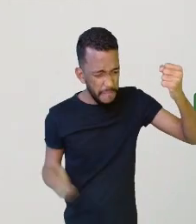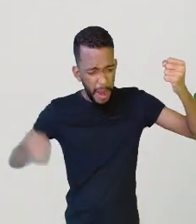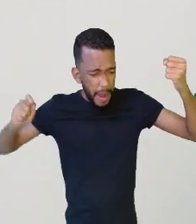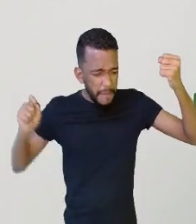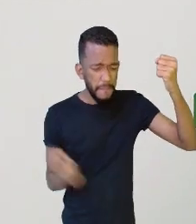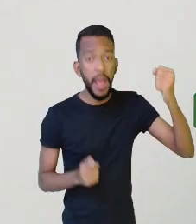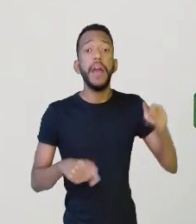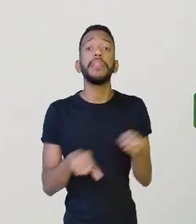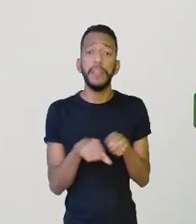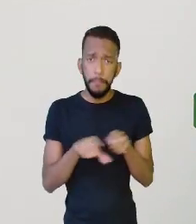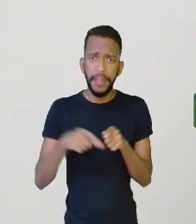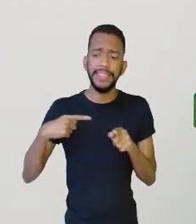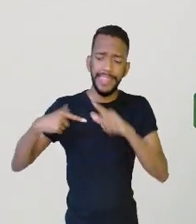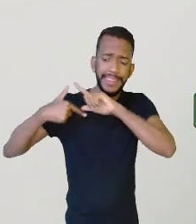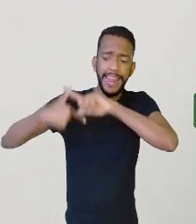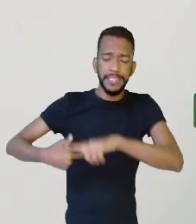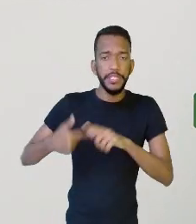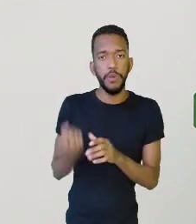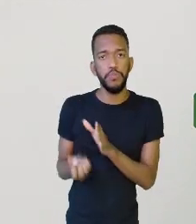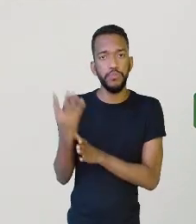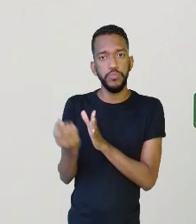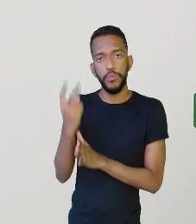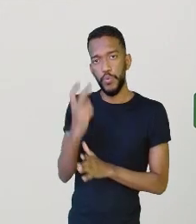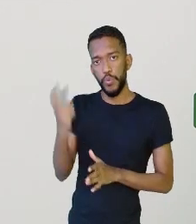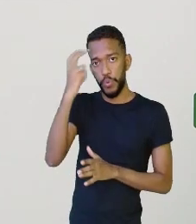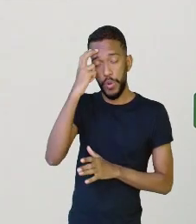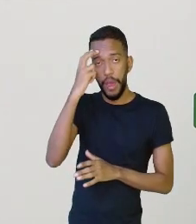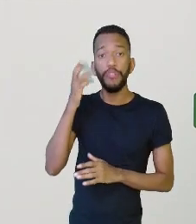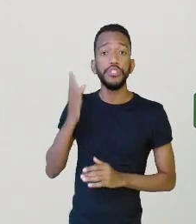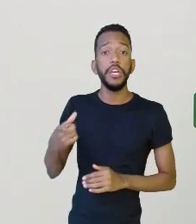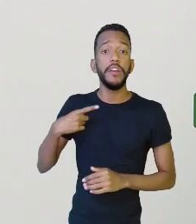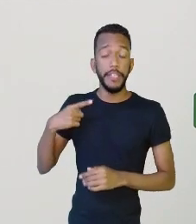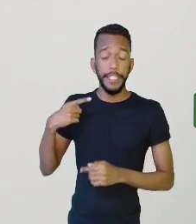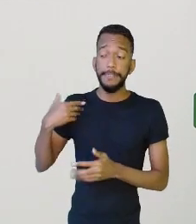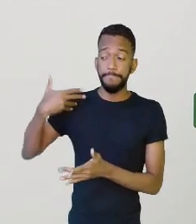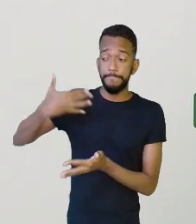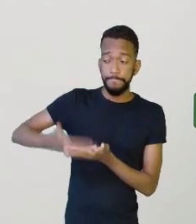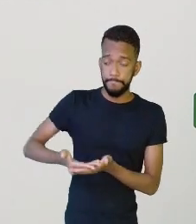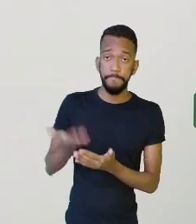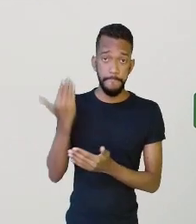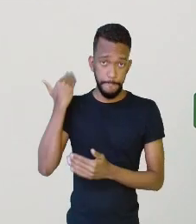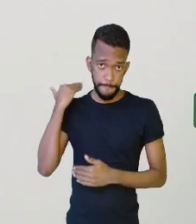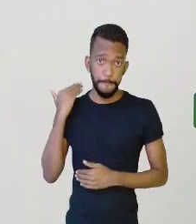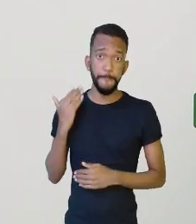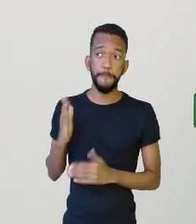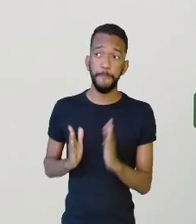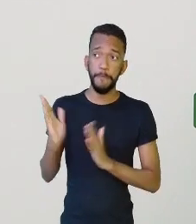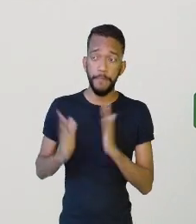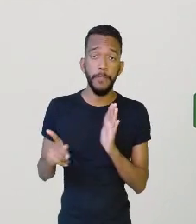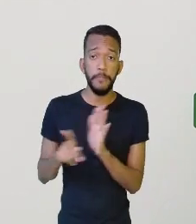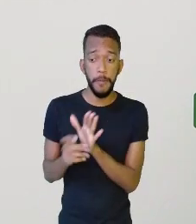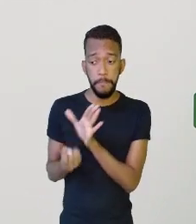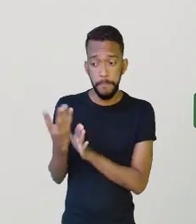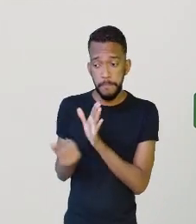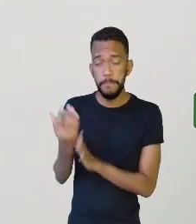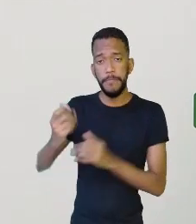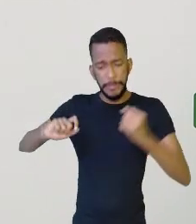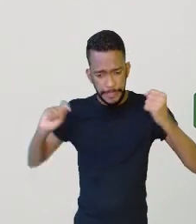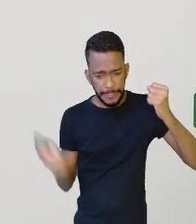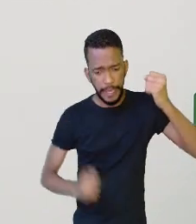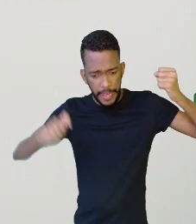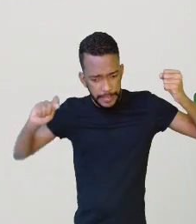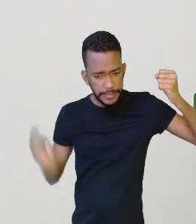mantêm tradições culturais que vêm desse período, que vêm desse processo do plantio, do corte,